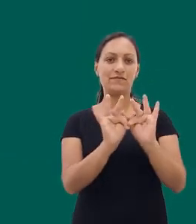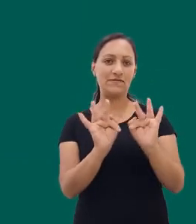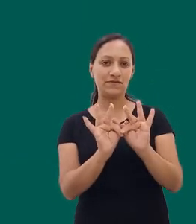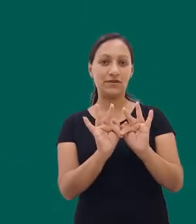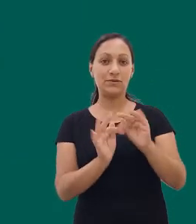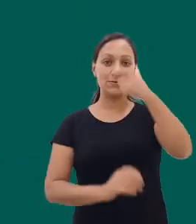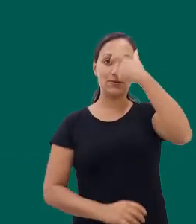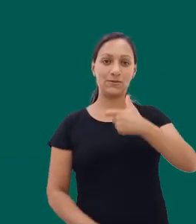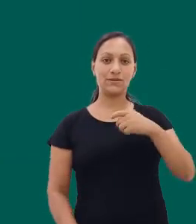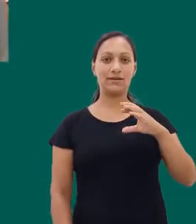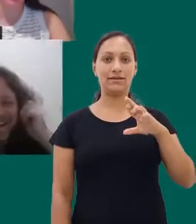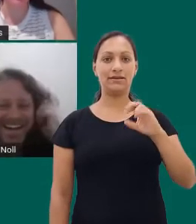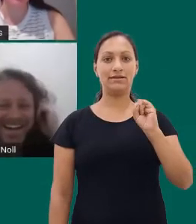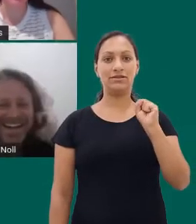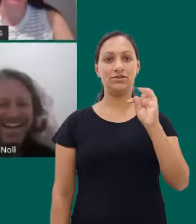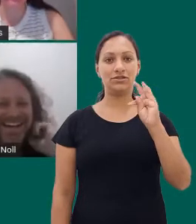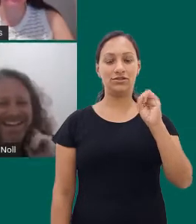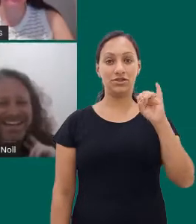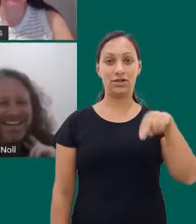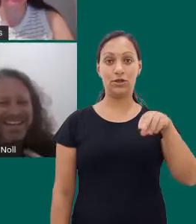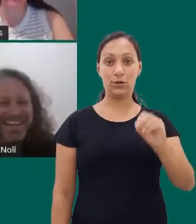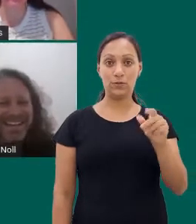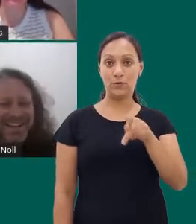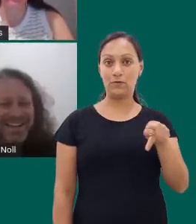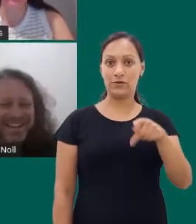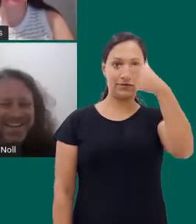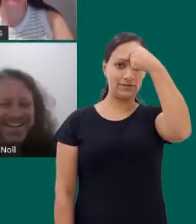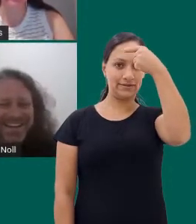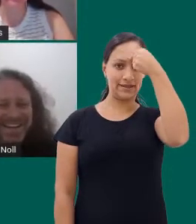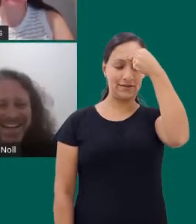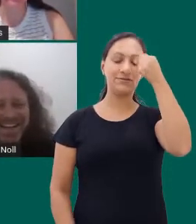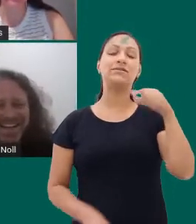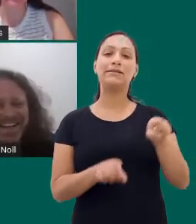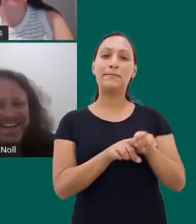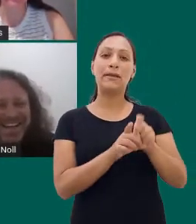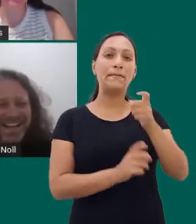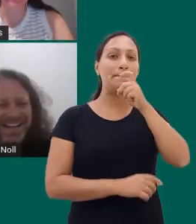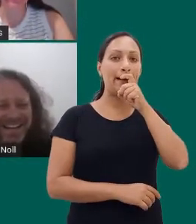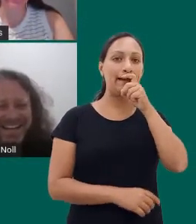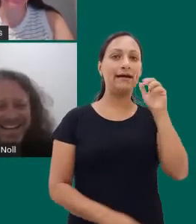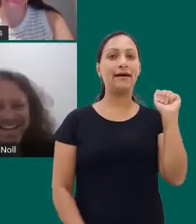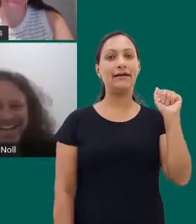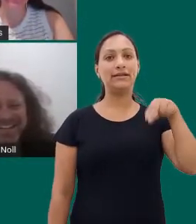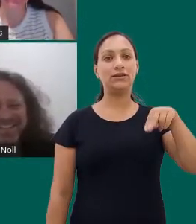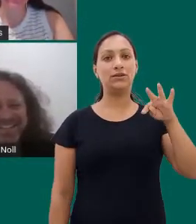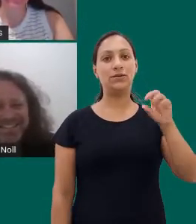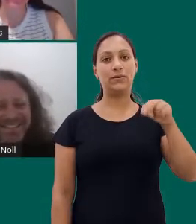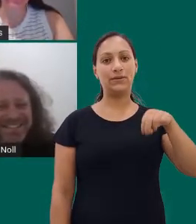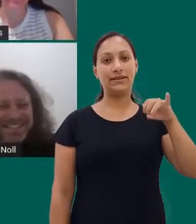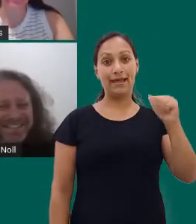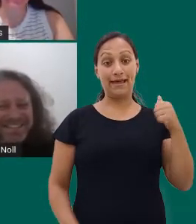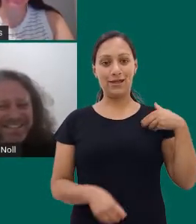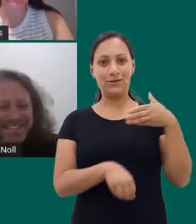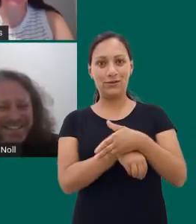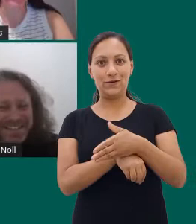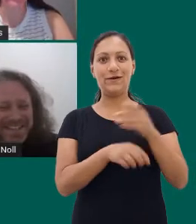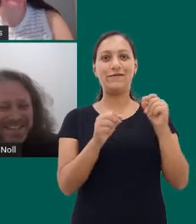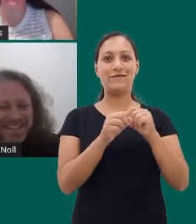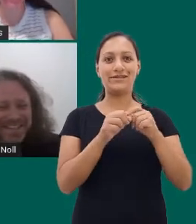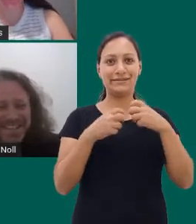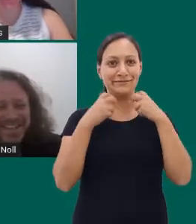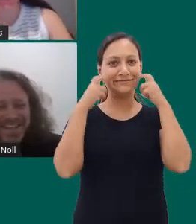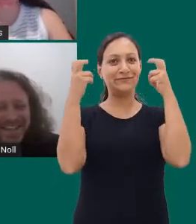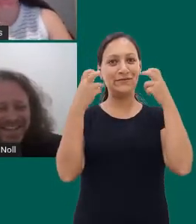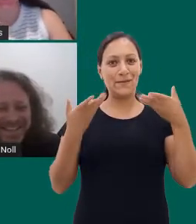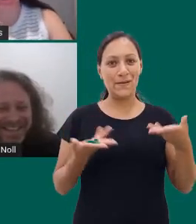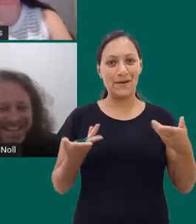Fevale. Eu sou o professor Cristiano da Universidade, pai da Antônia, que está na Escola Fevale, que acabou de entrar aqui e me fez cometer essa gafe. Eu gostei que o pessoal